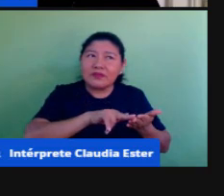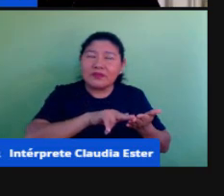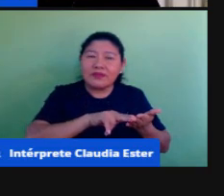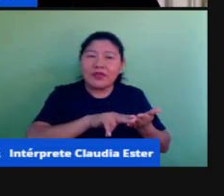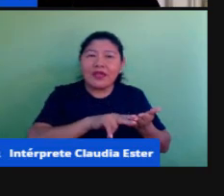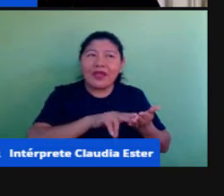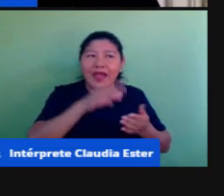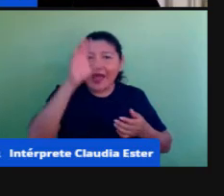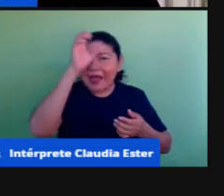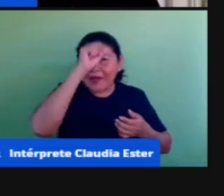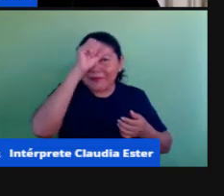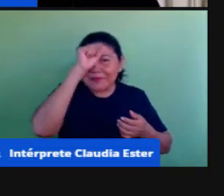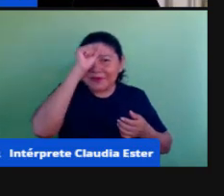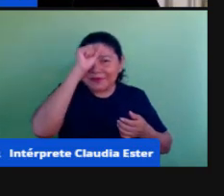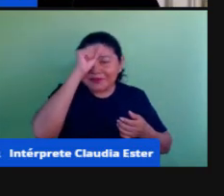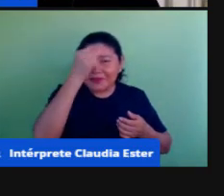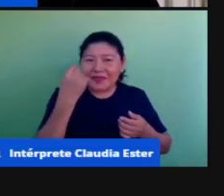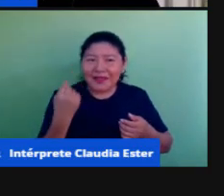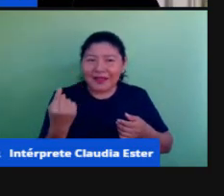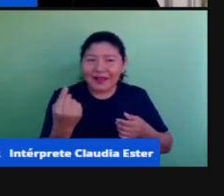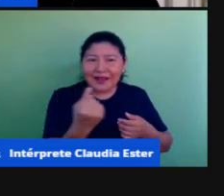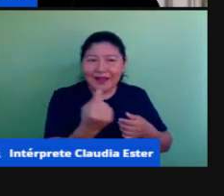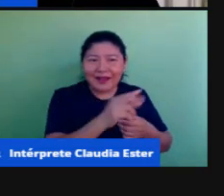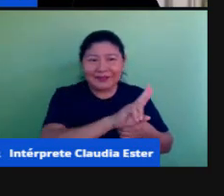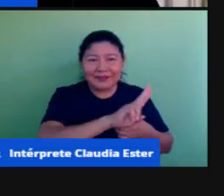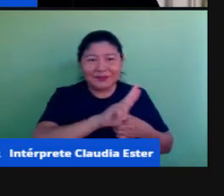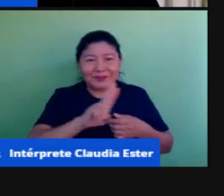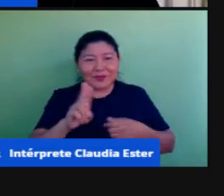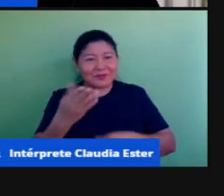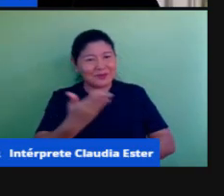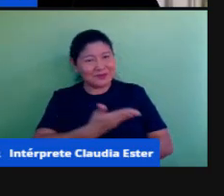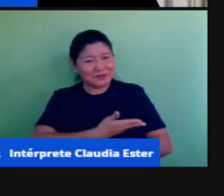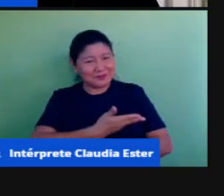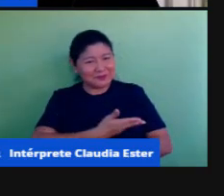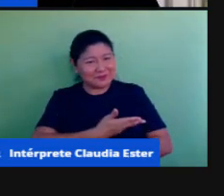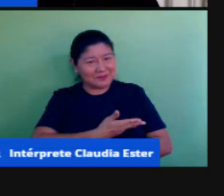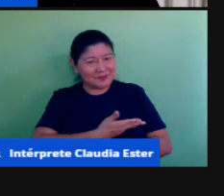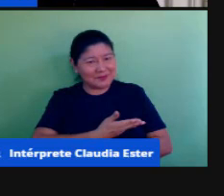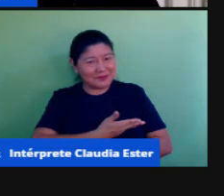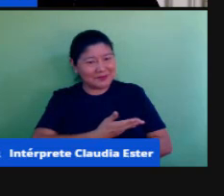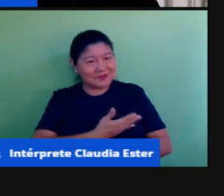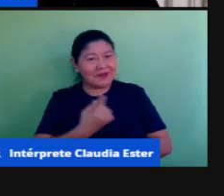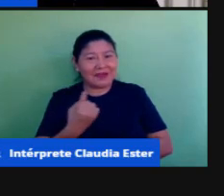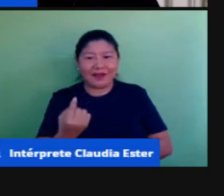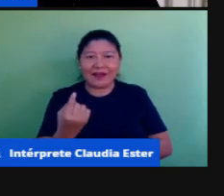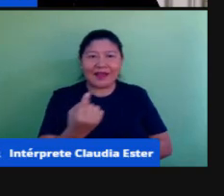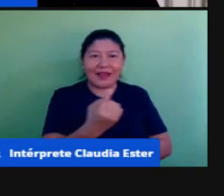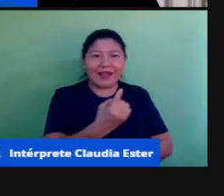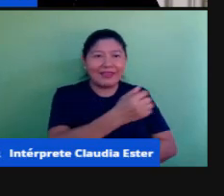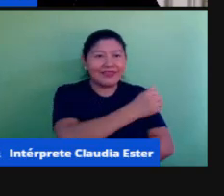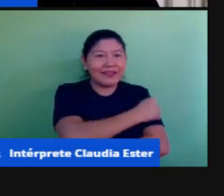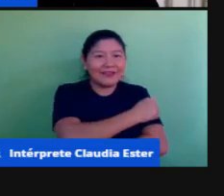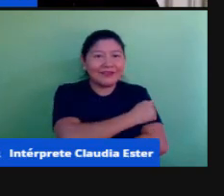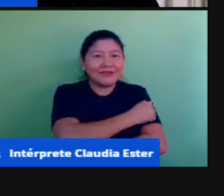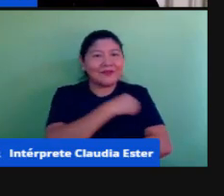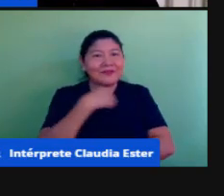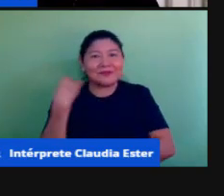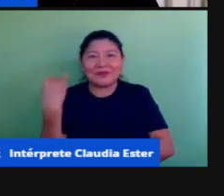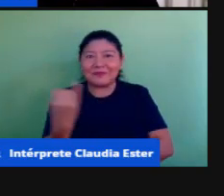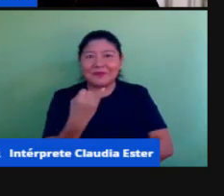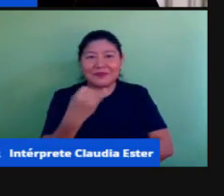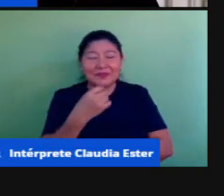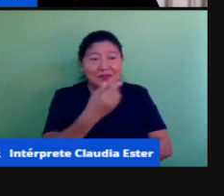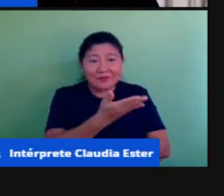um, poder dizer um pouco das características de cada um, para esse aluno saber que você